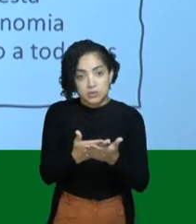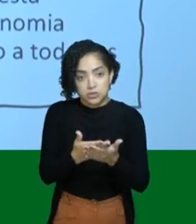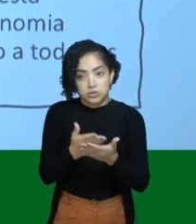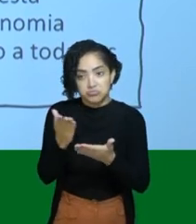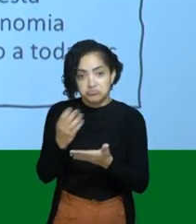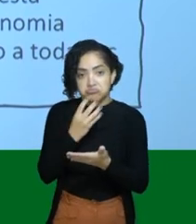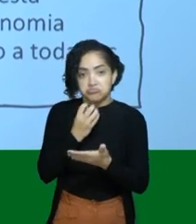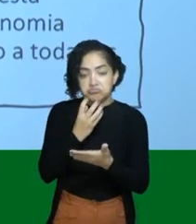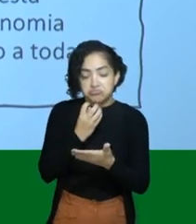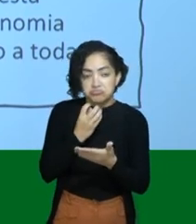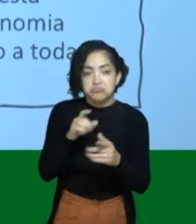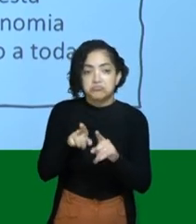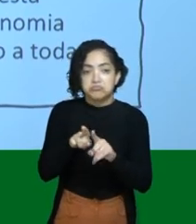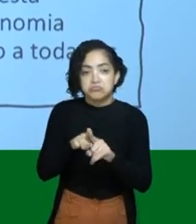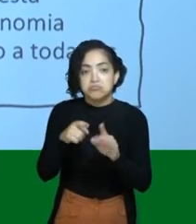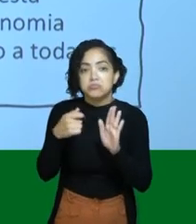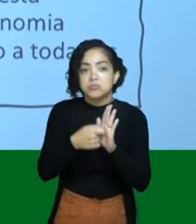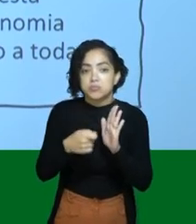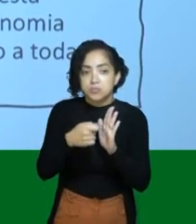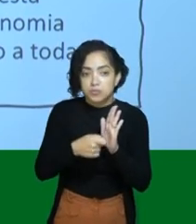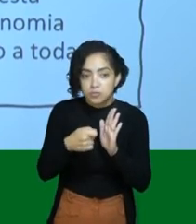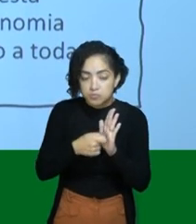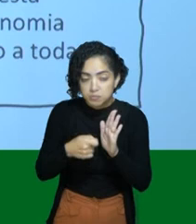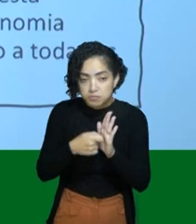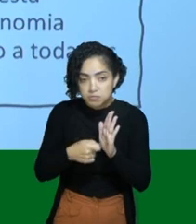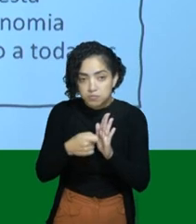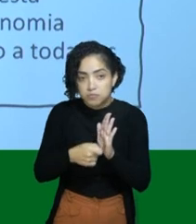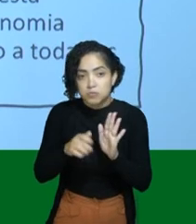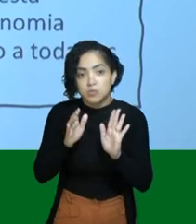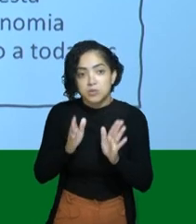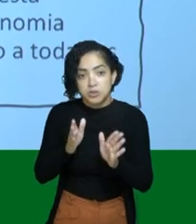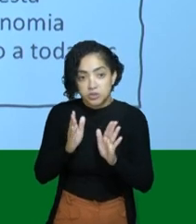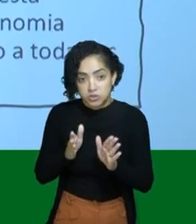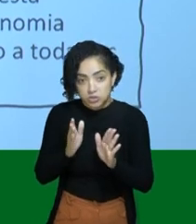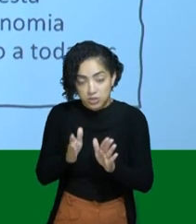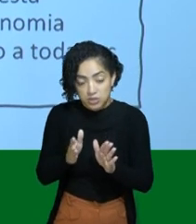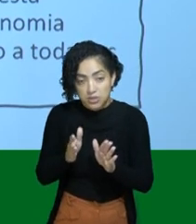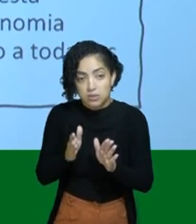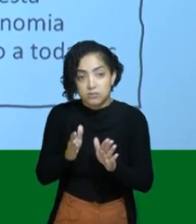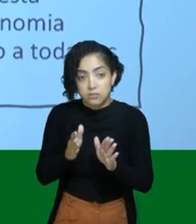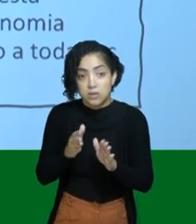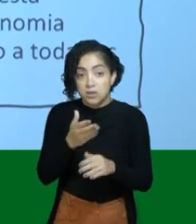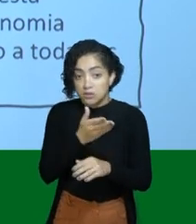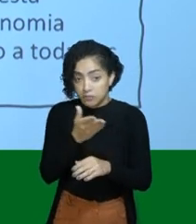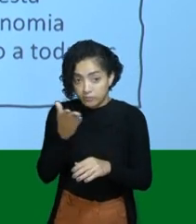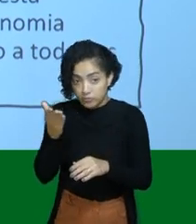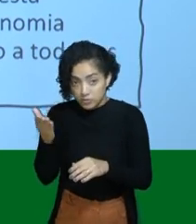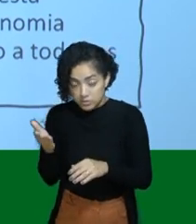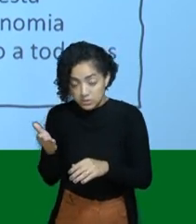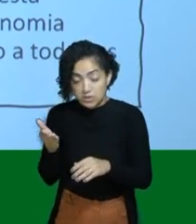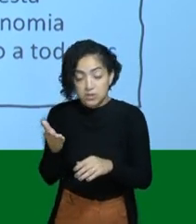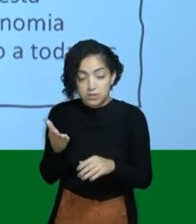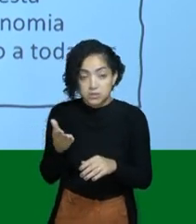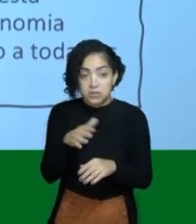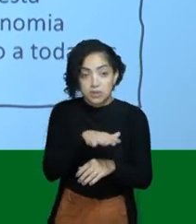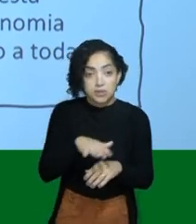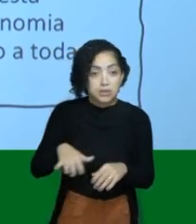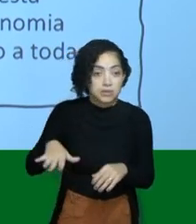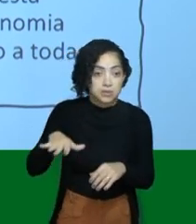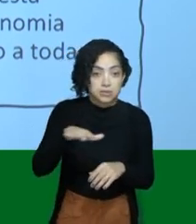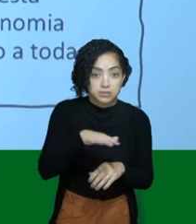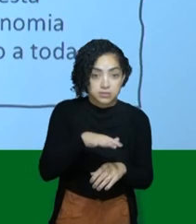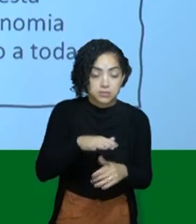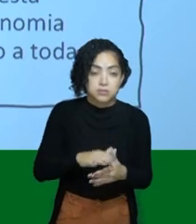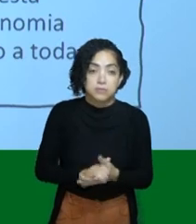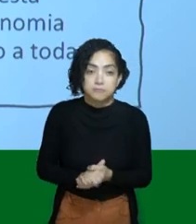que o Marquitos aí que está nessa luta legalmente, no legislativo, e vocês que estejam das áreas